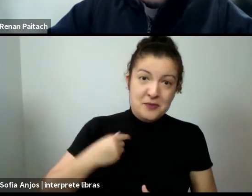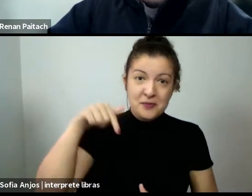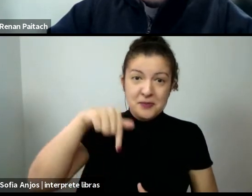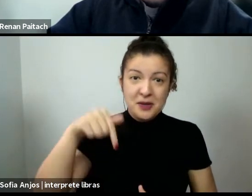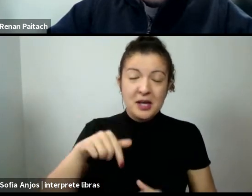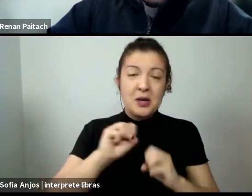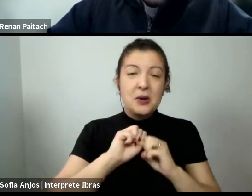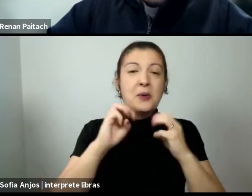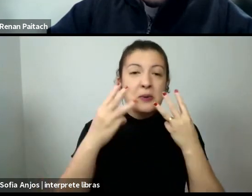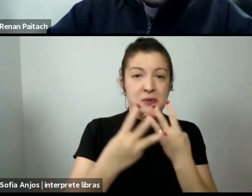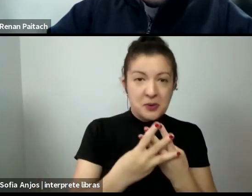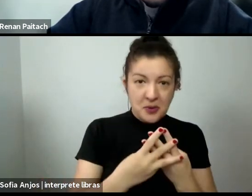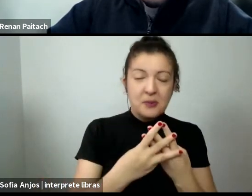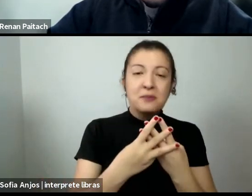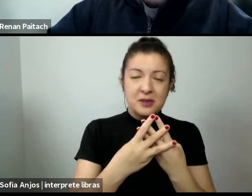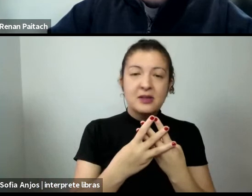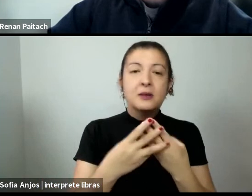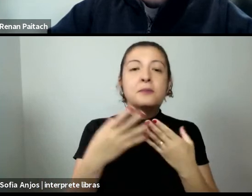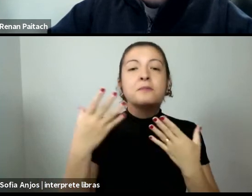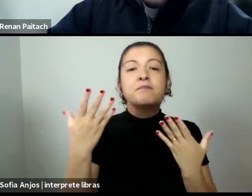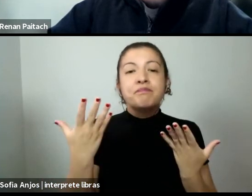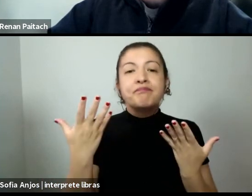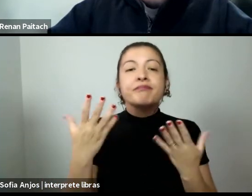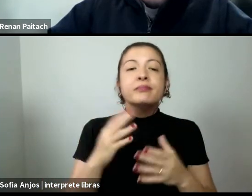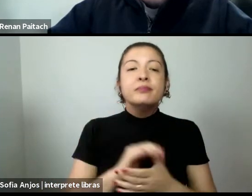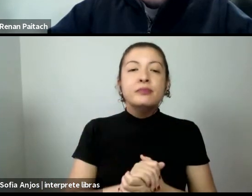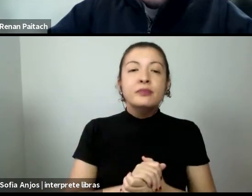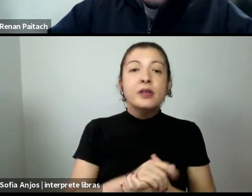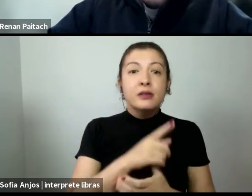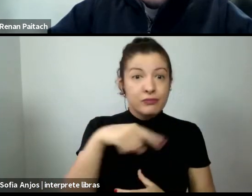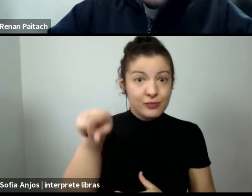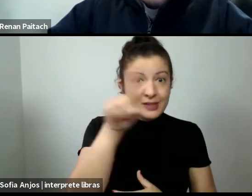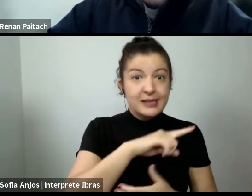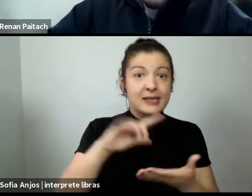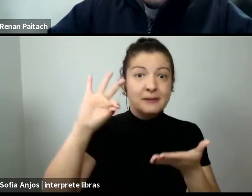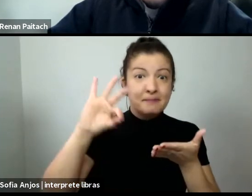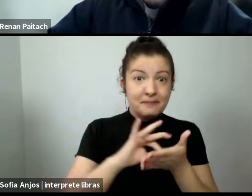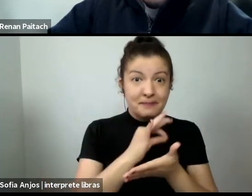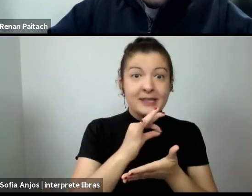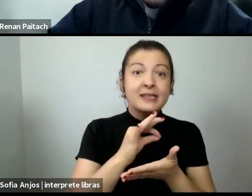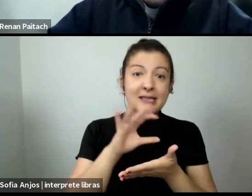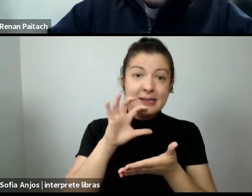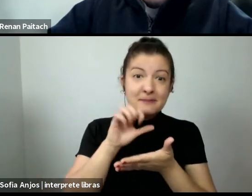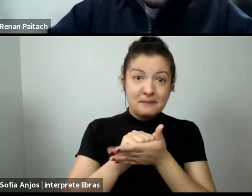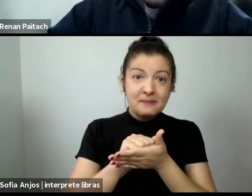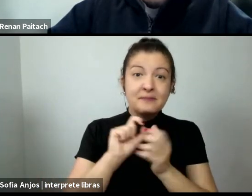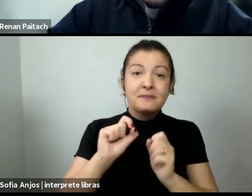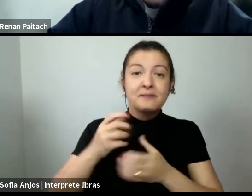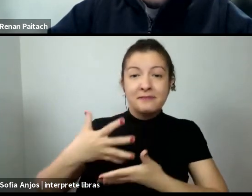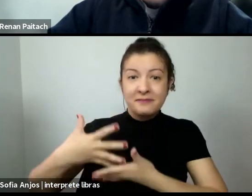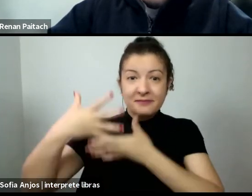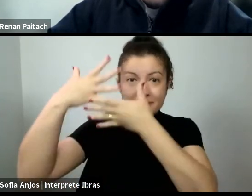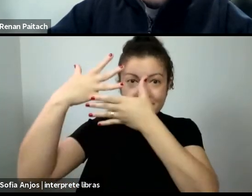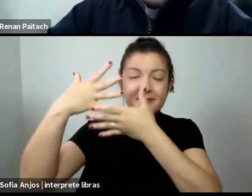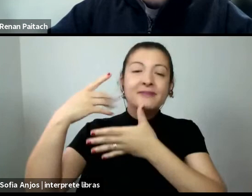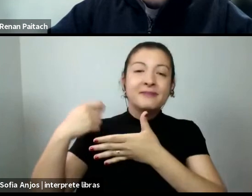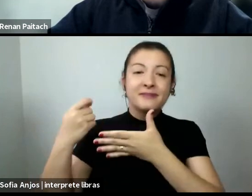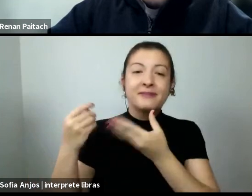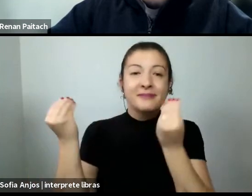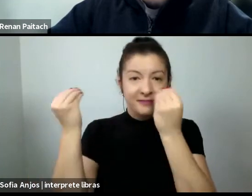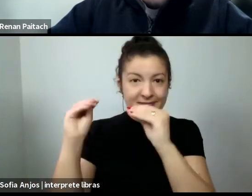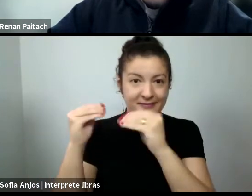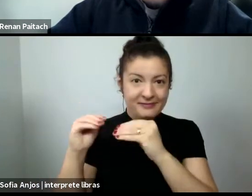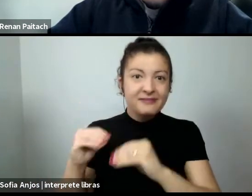workshop. Aproveito para lembrar os inscritos de assinar a lista de presença, que estará aberta e disponibilizada, que já está